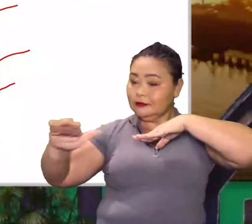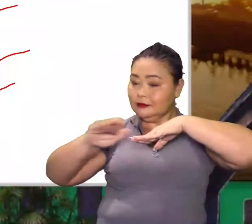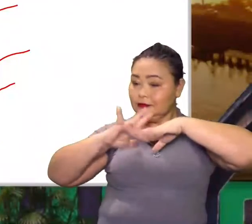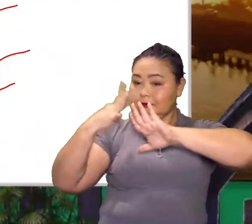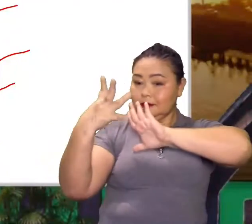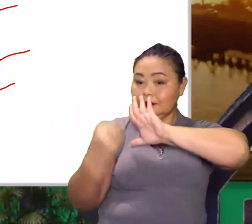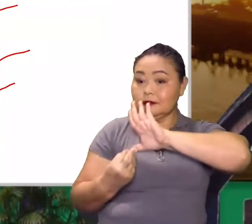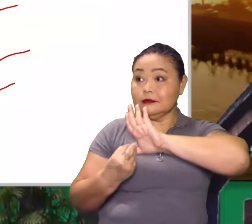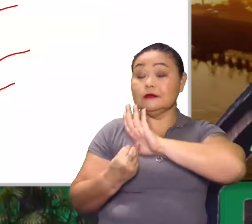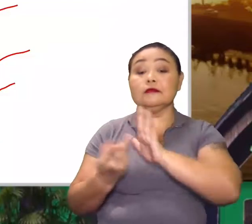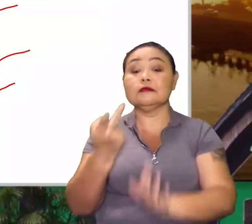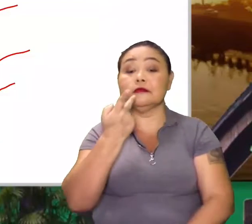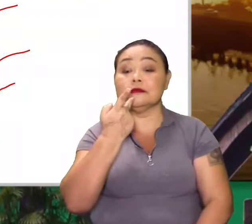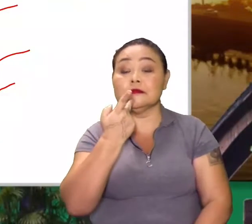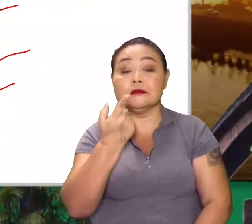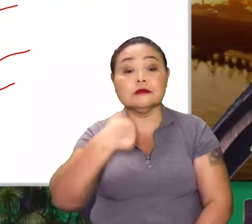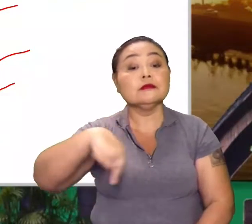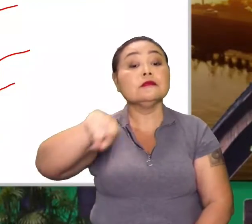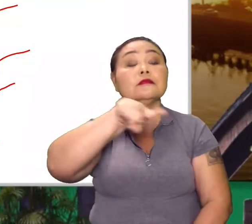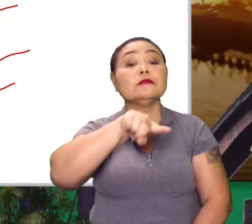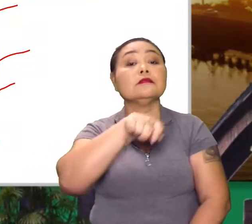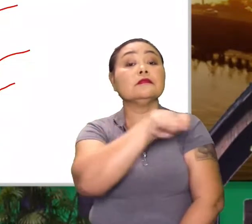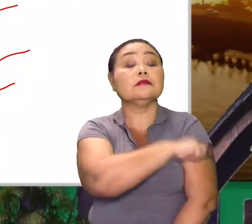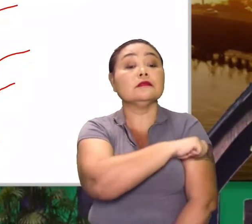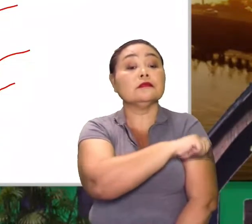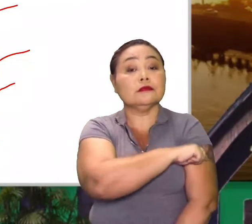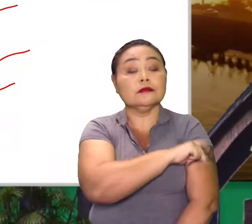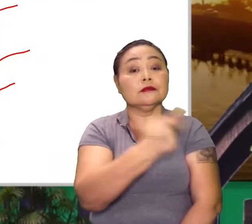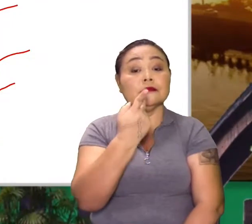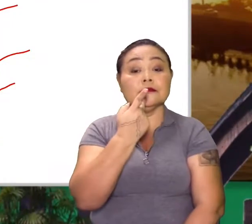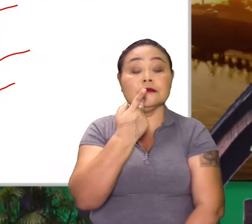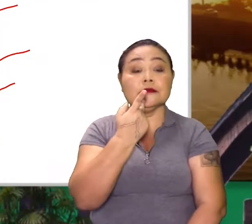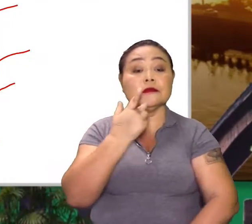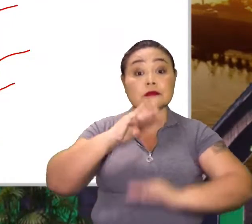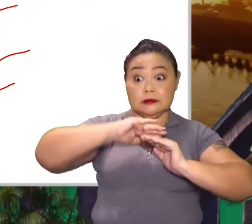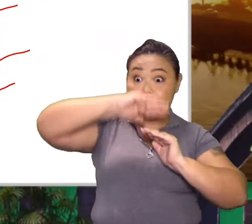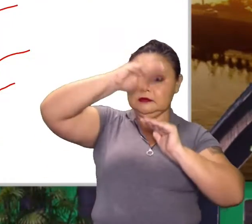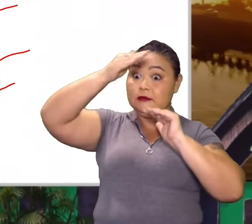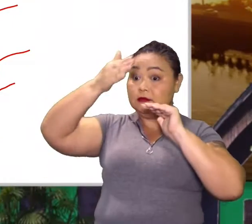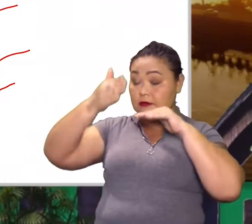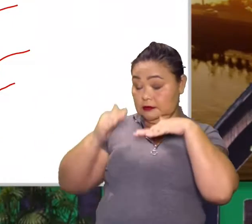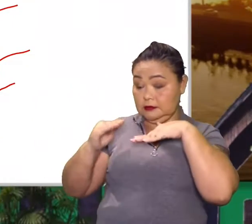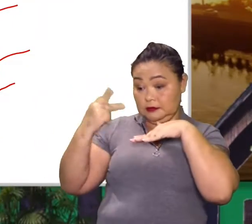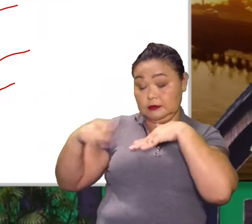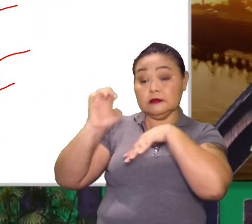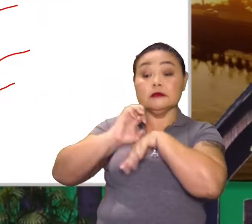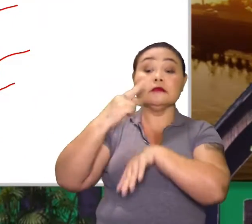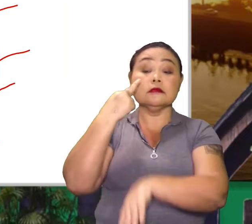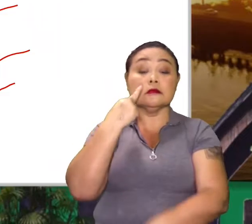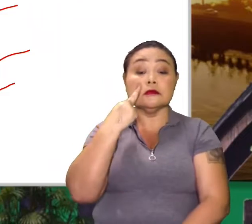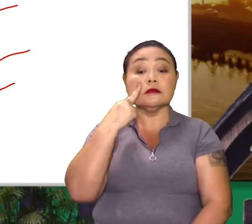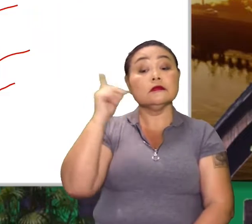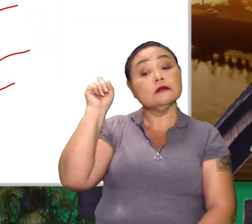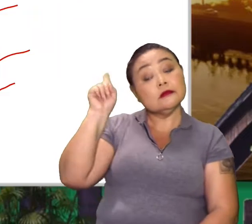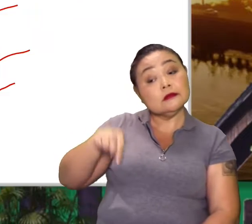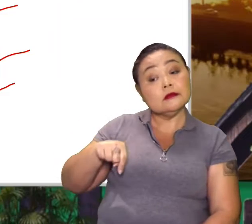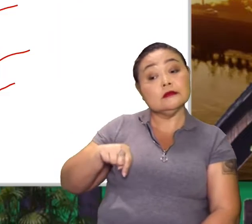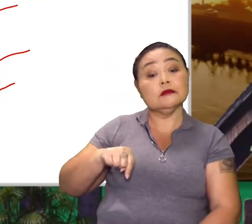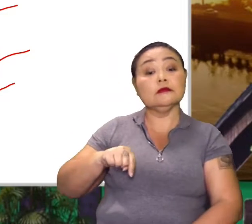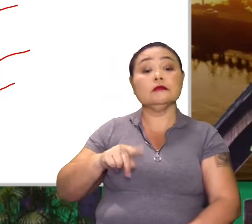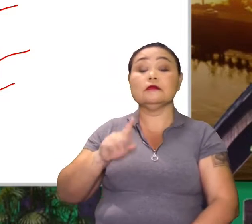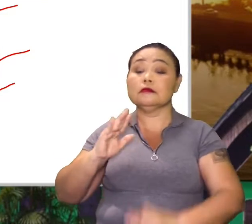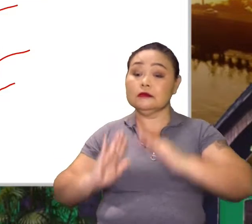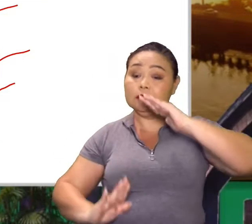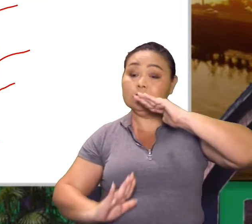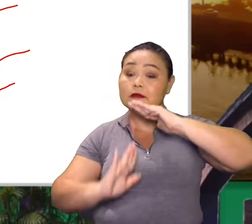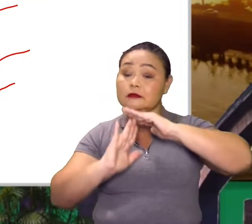que a gente falou para eles, para os nossos alunos, que a parte mais alta do estado de Rondônia é o